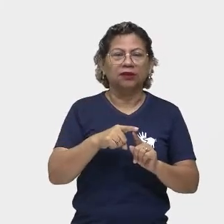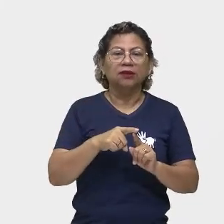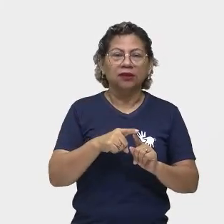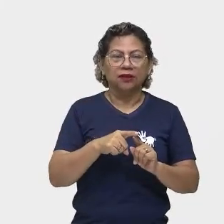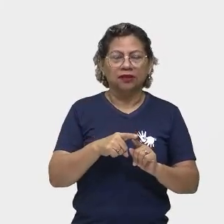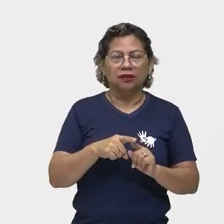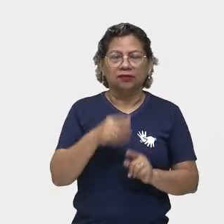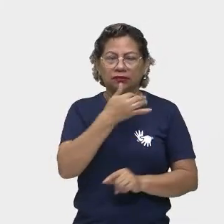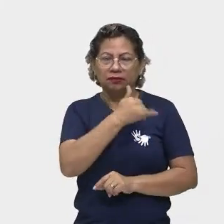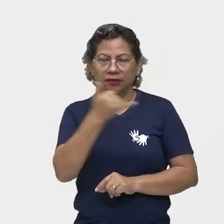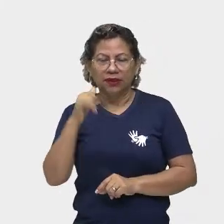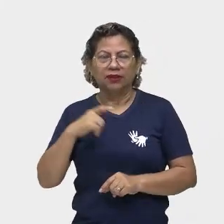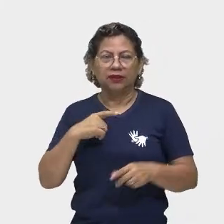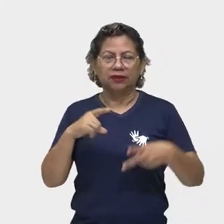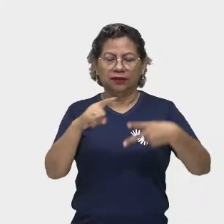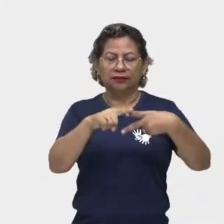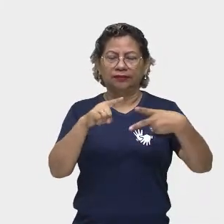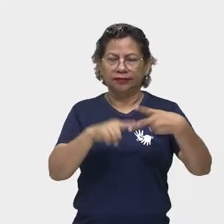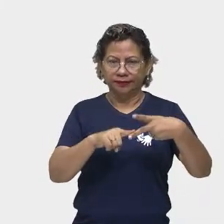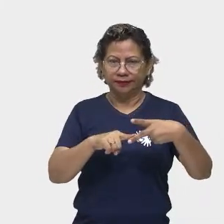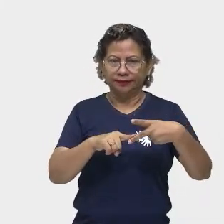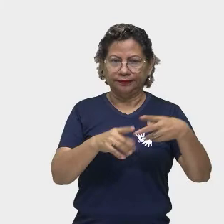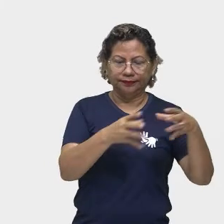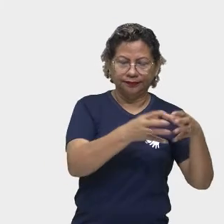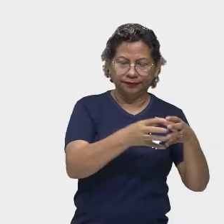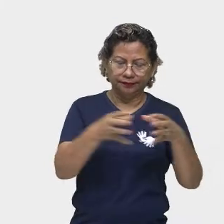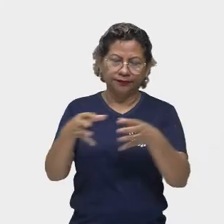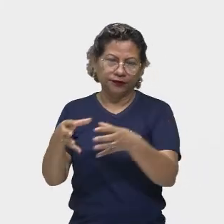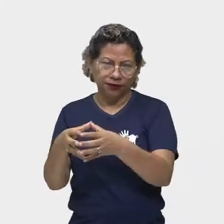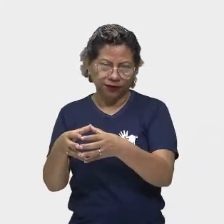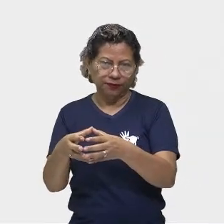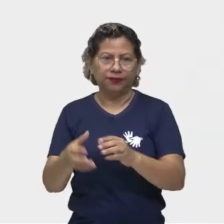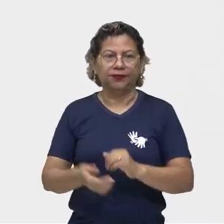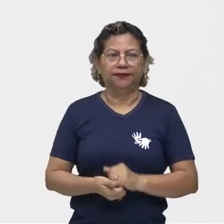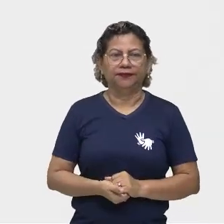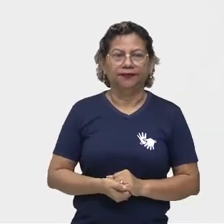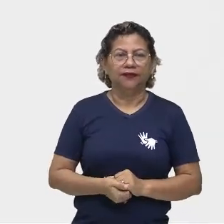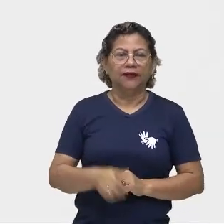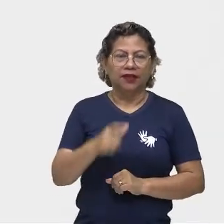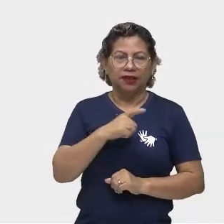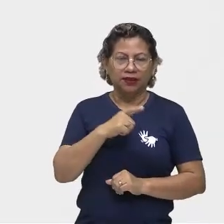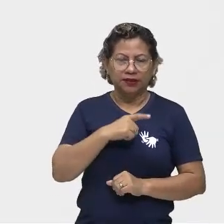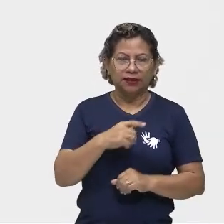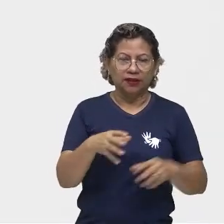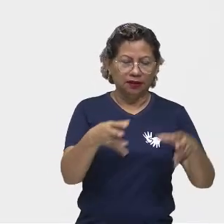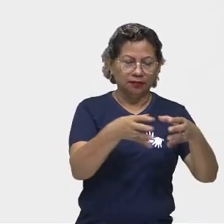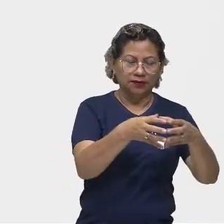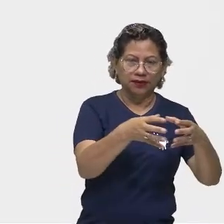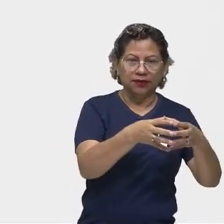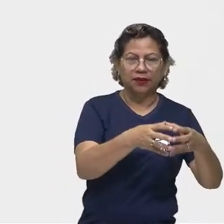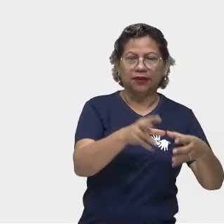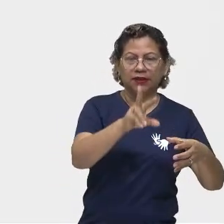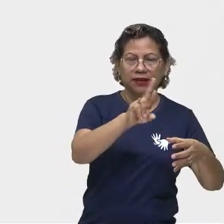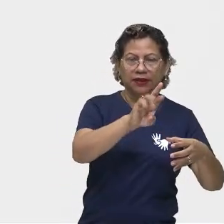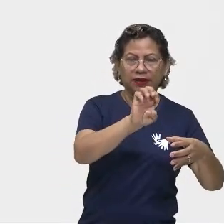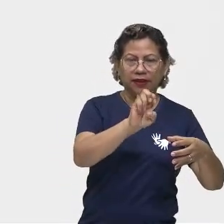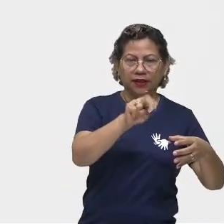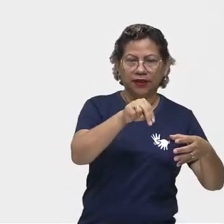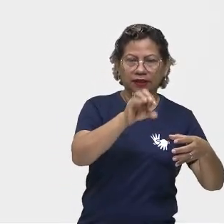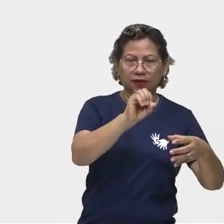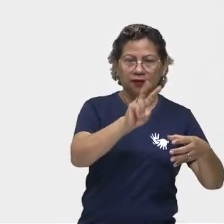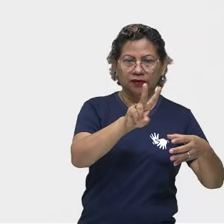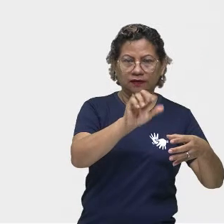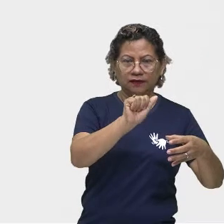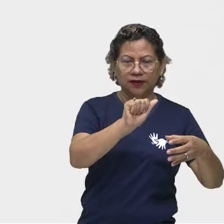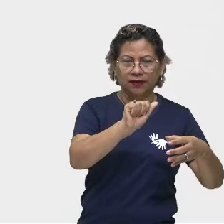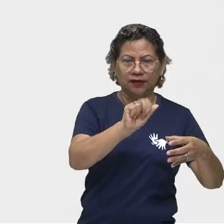são classificados em dois grupos e a gente vai diferenciar para vocês. A gente tem as energias que são chamadas de renováveis